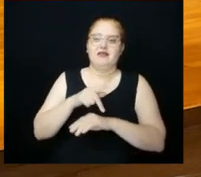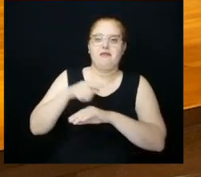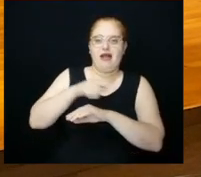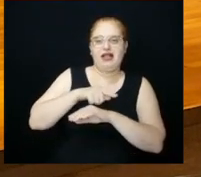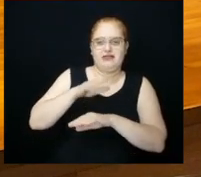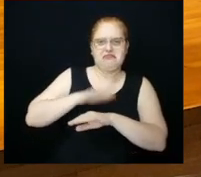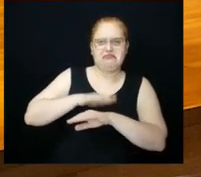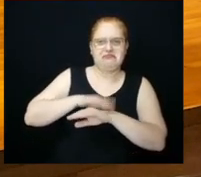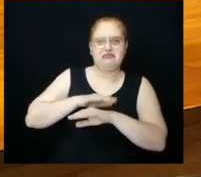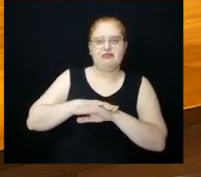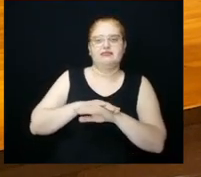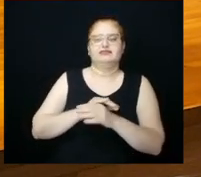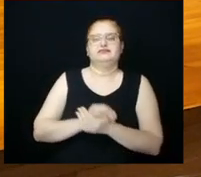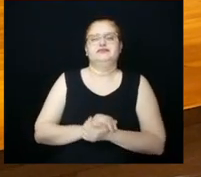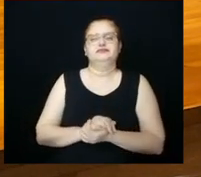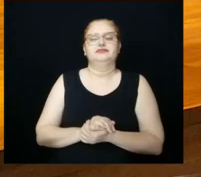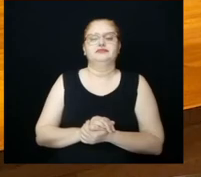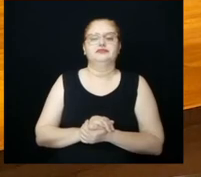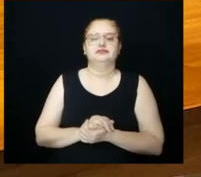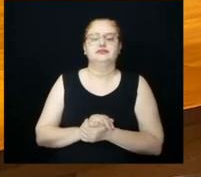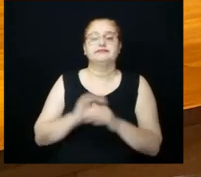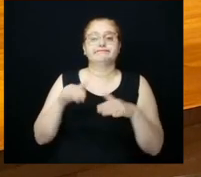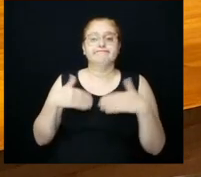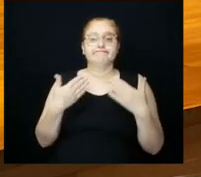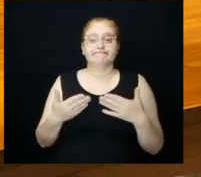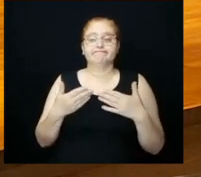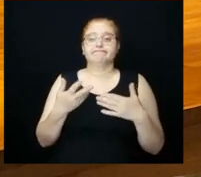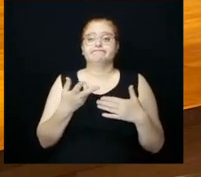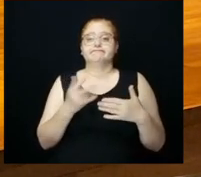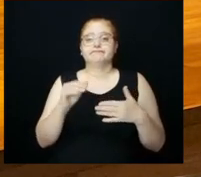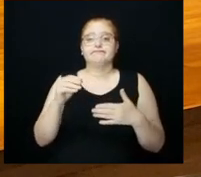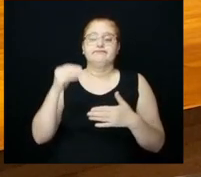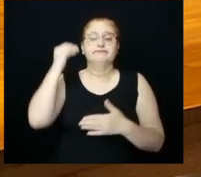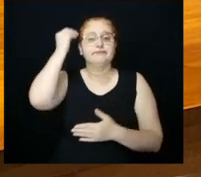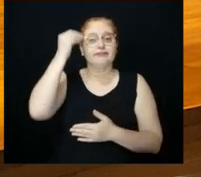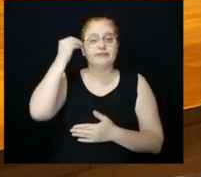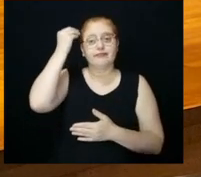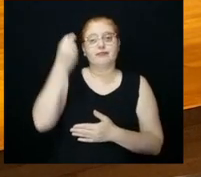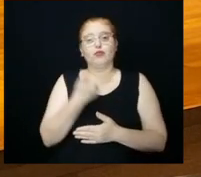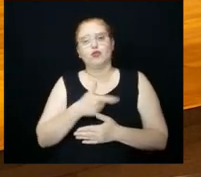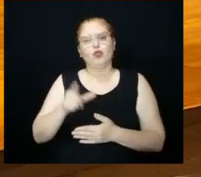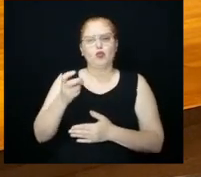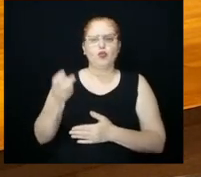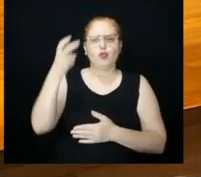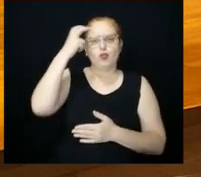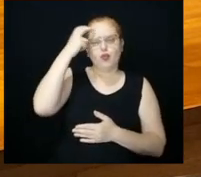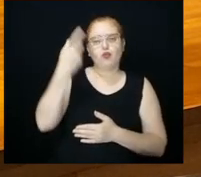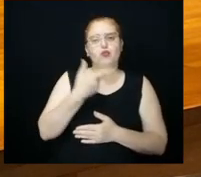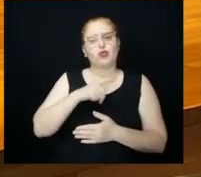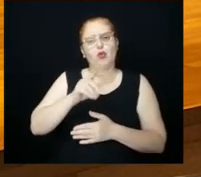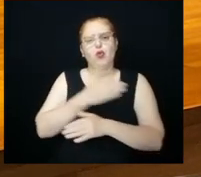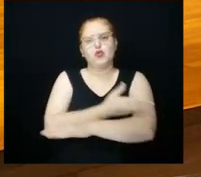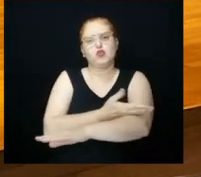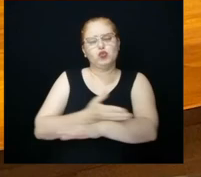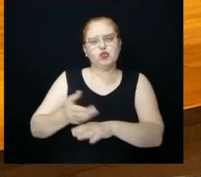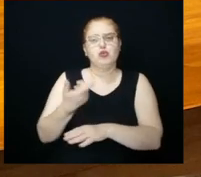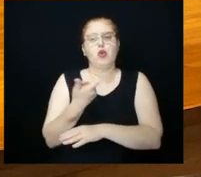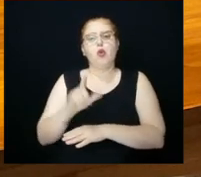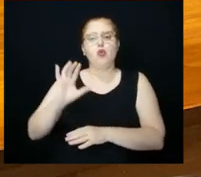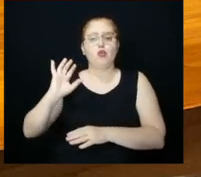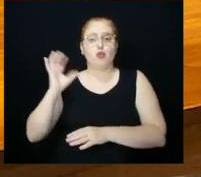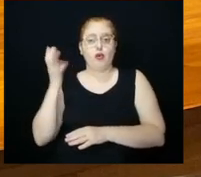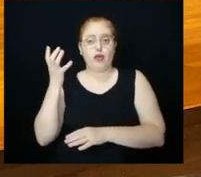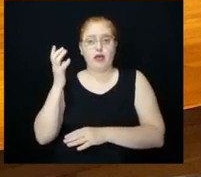tempo, né? E dentro daquele meio. Então, assim, ela vai vivenciar outras culturas, outros hábitos, outros climas a partir